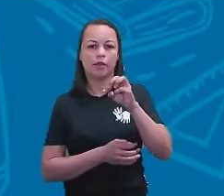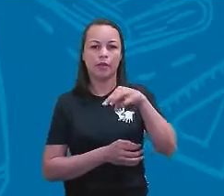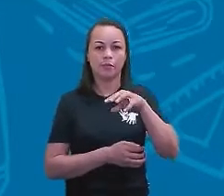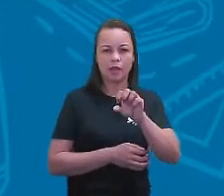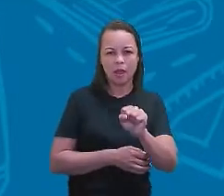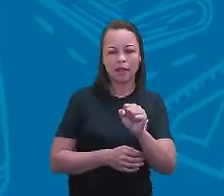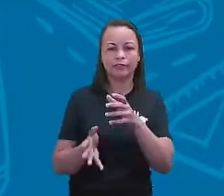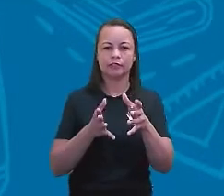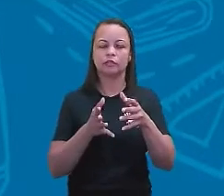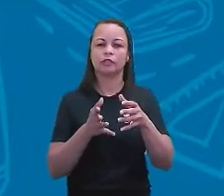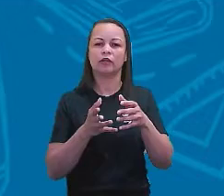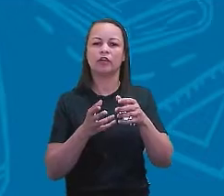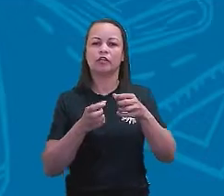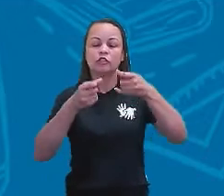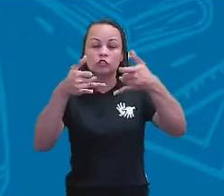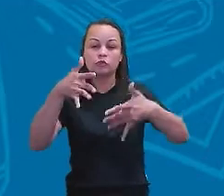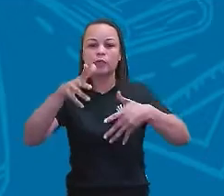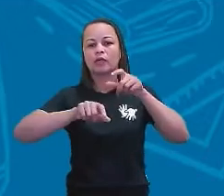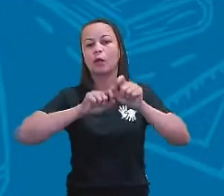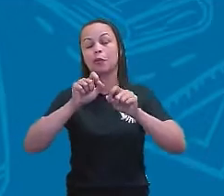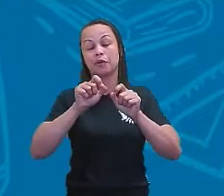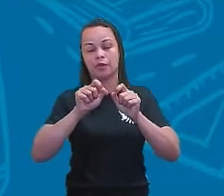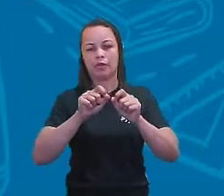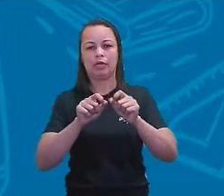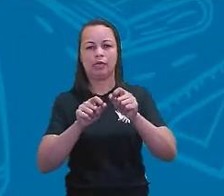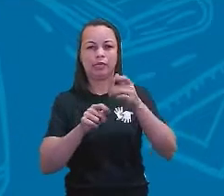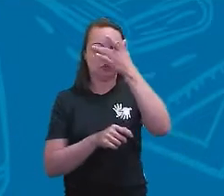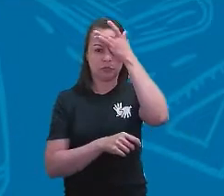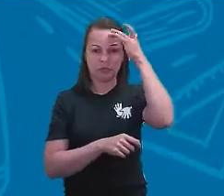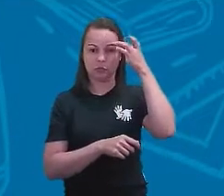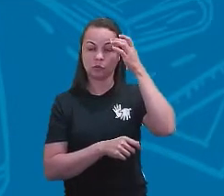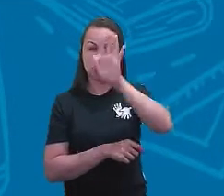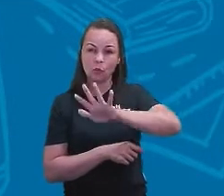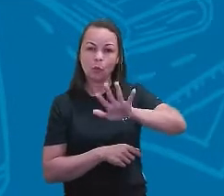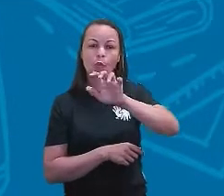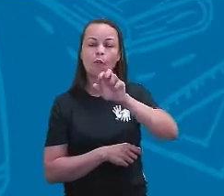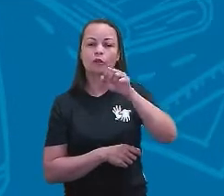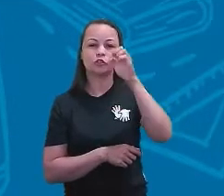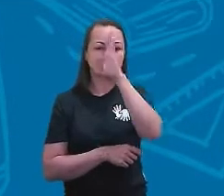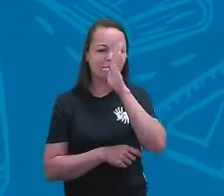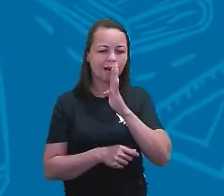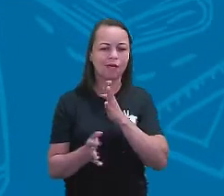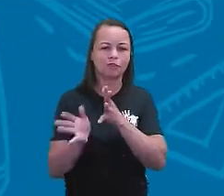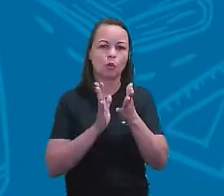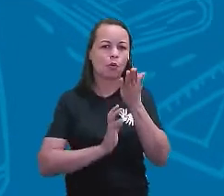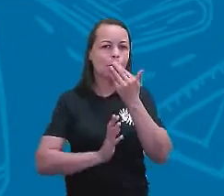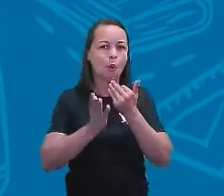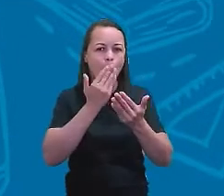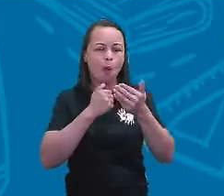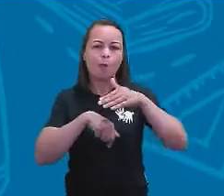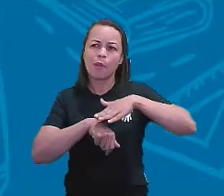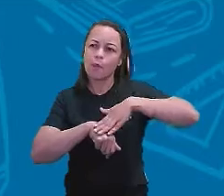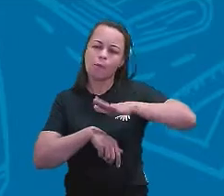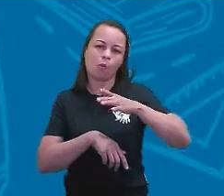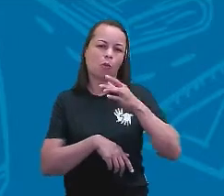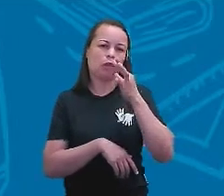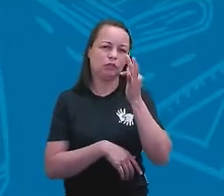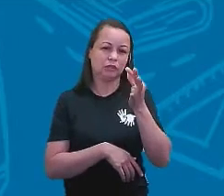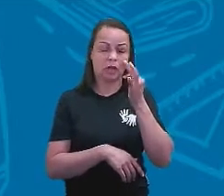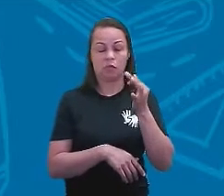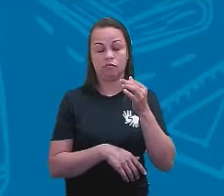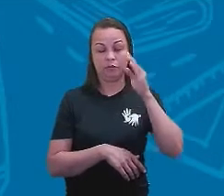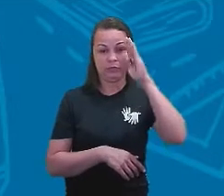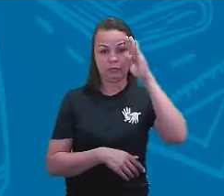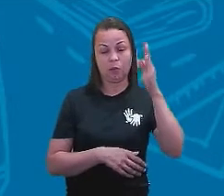brasileiro consome muito sal. Se você for ver as estatísticas, é algo assustador. A maioria dos alimentos que você consome, principalmente os alimentos